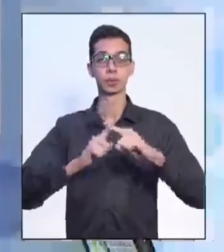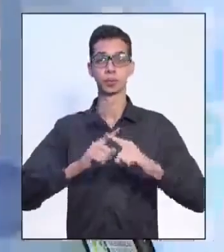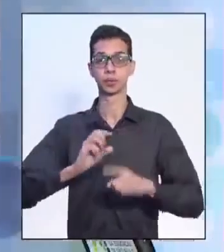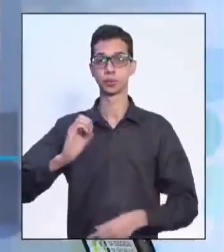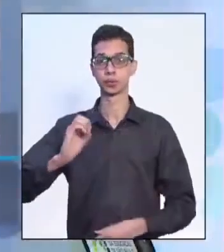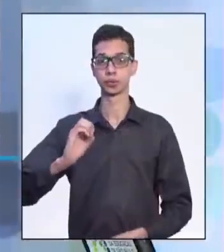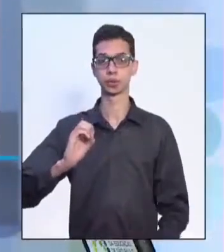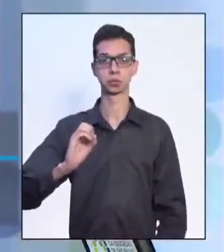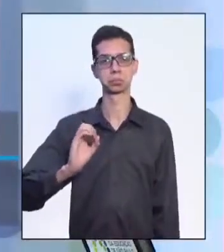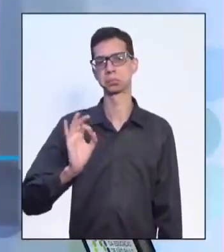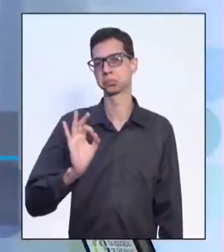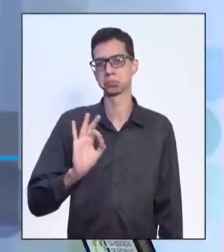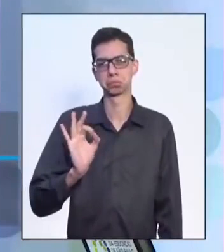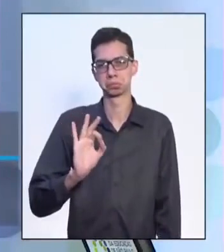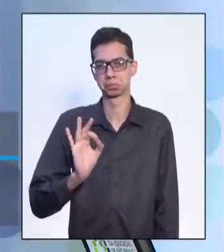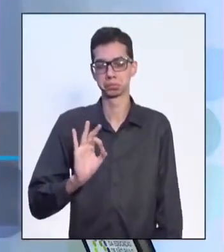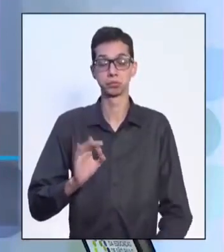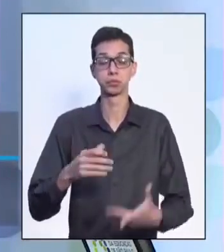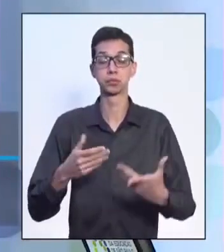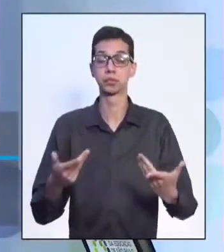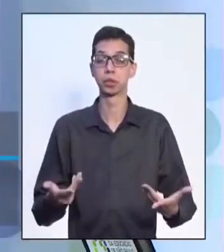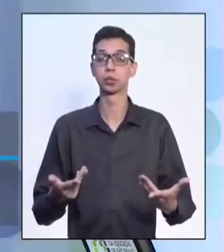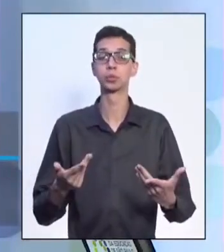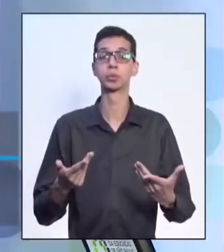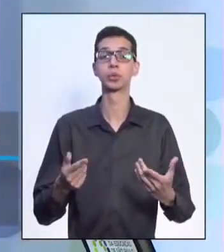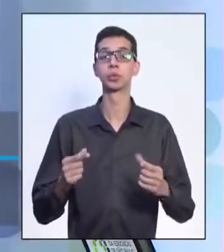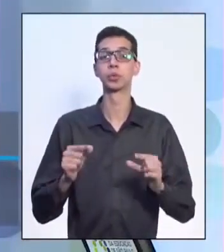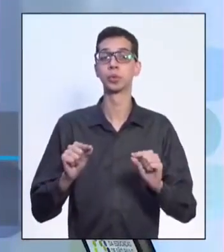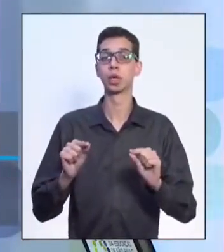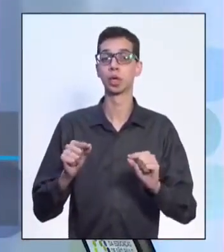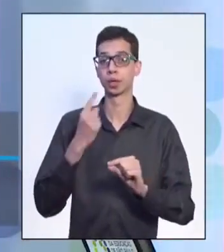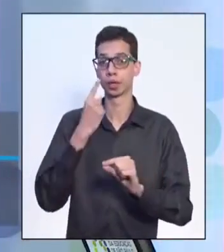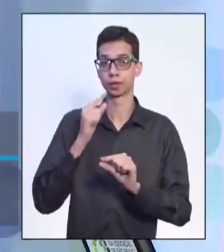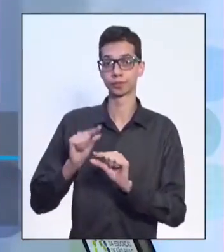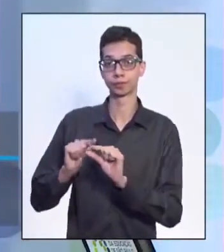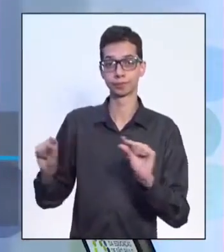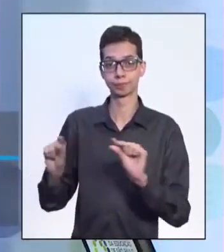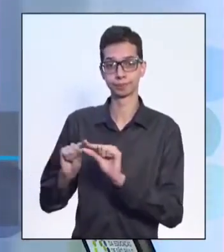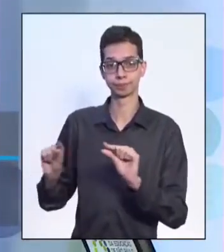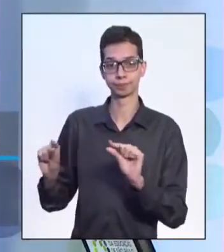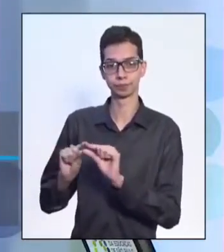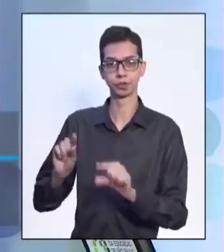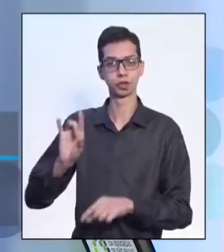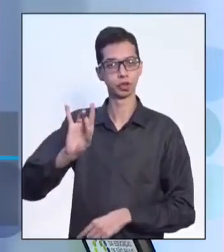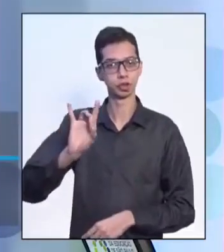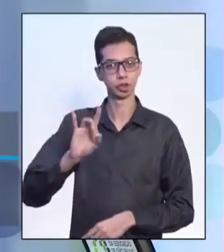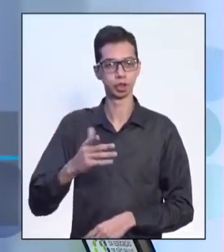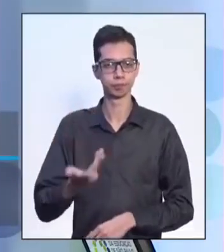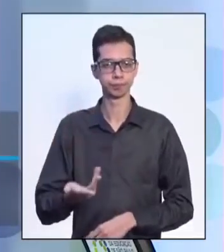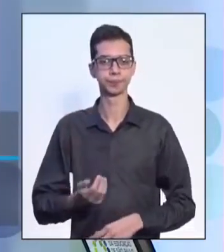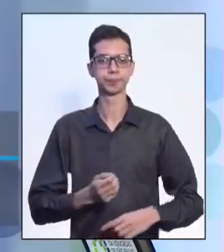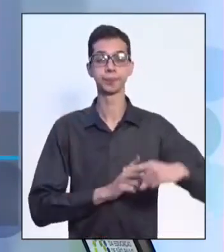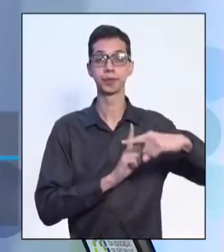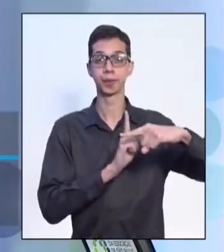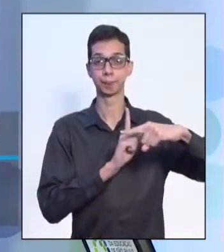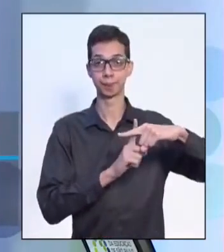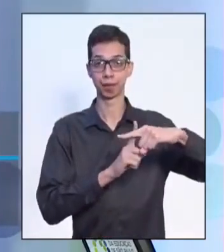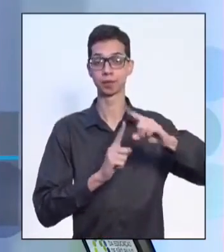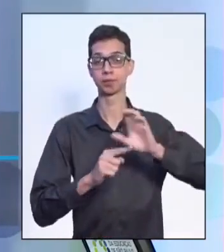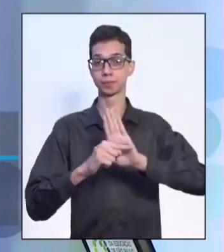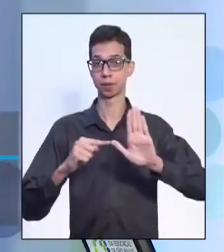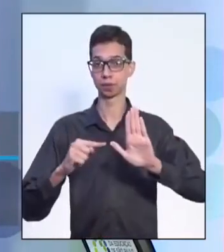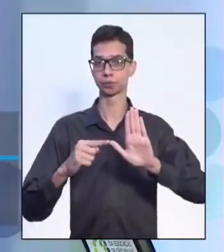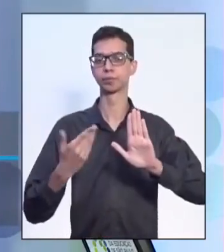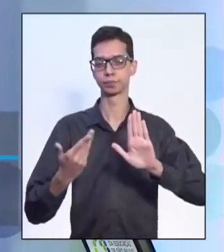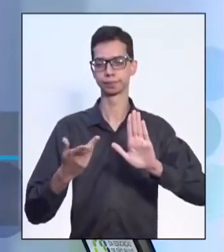vai dar nada. Então, aqui só vai sobrar este termo. Então, mais com menos, menos 5